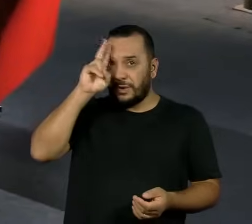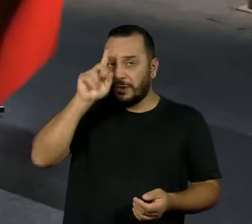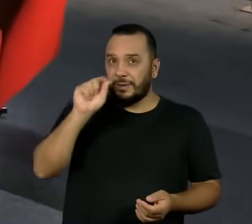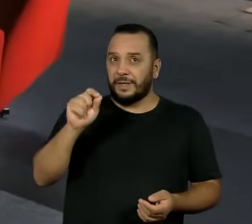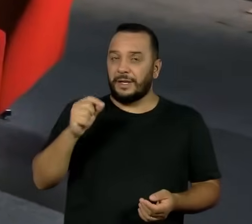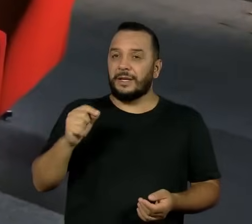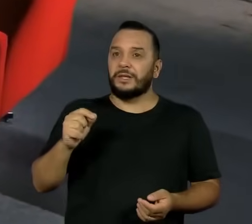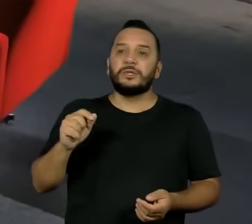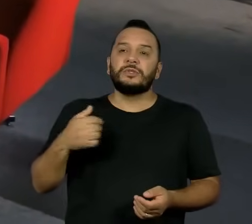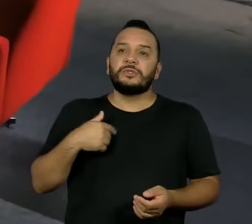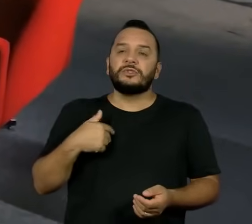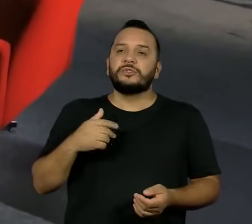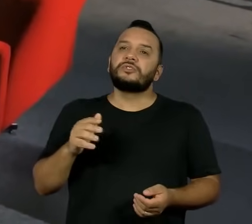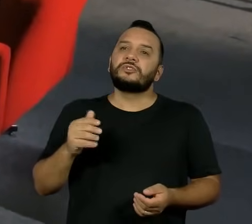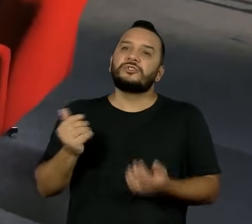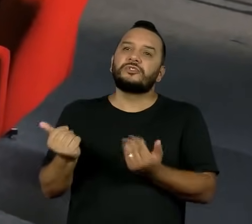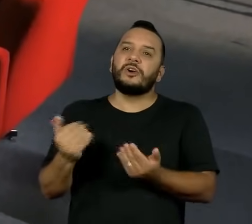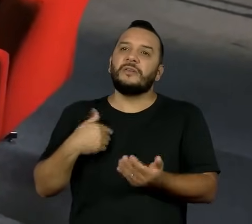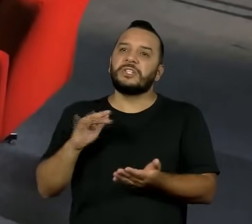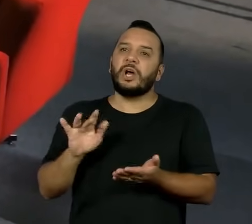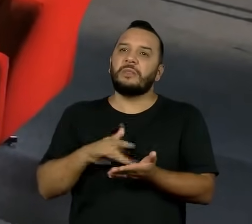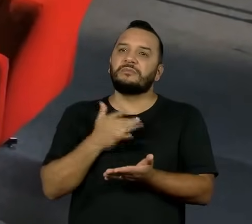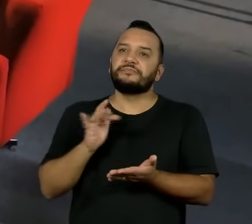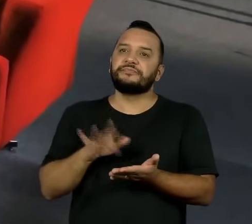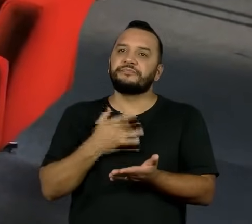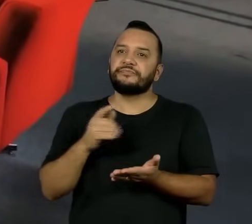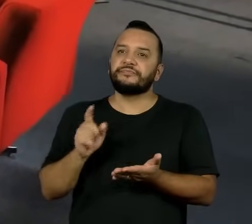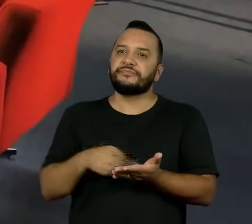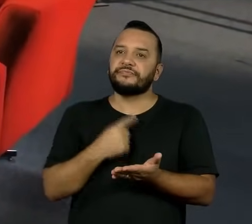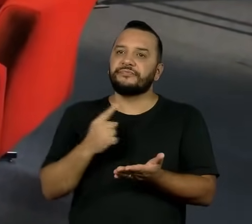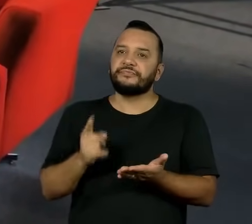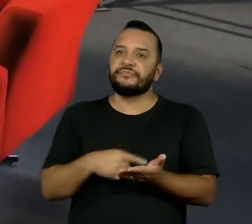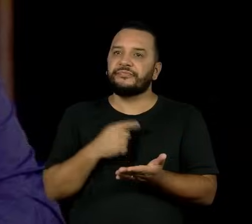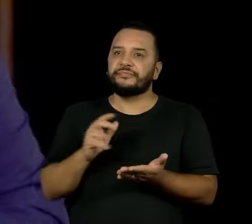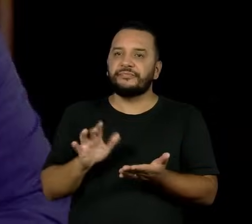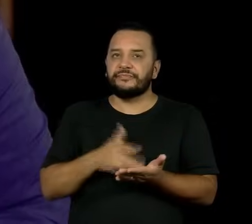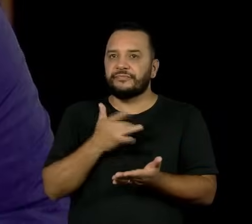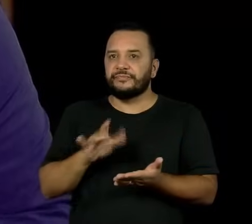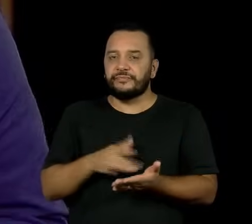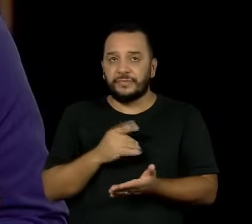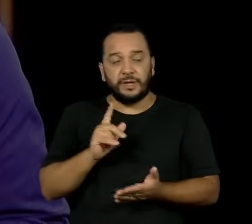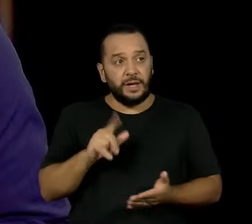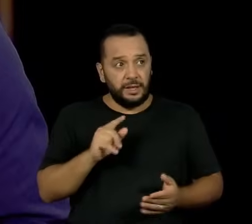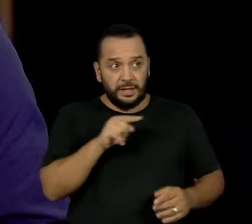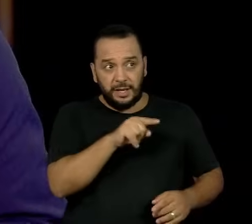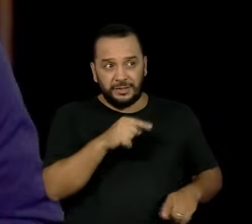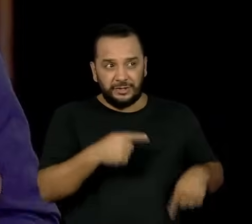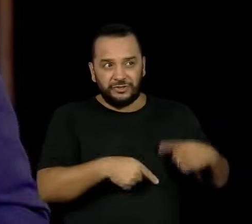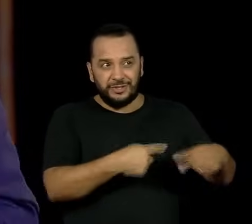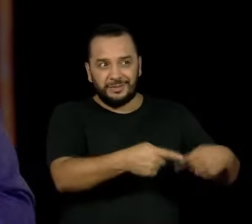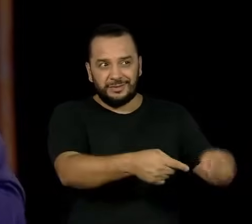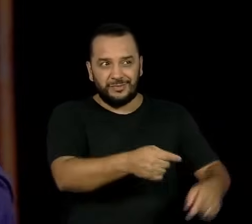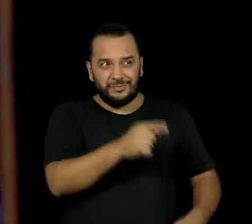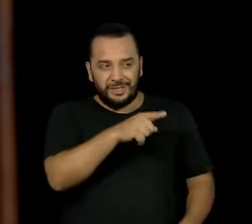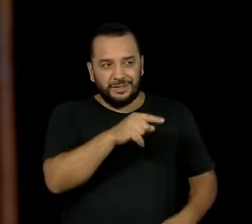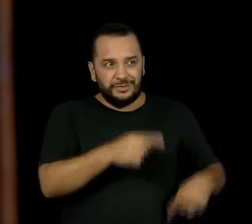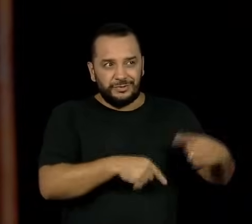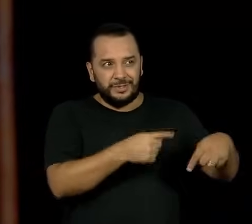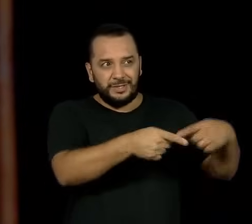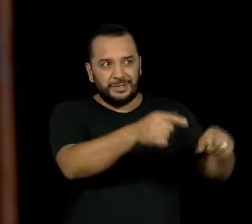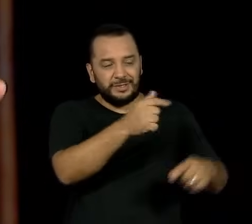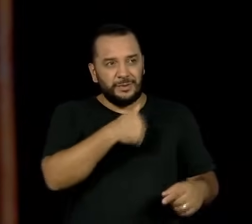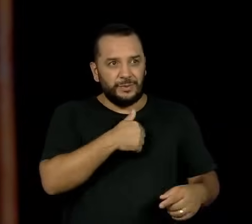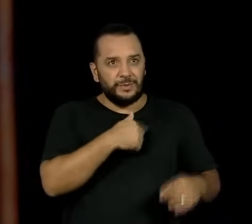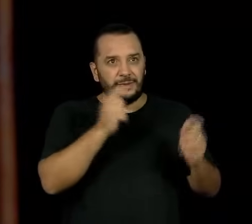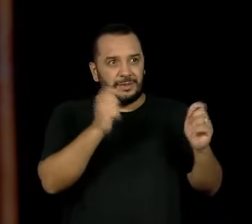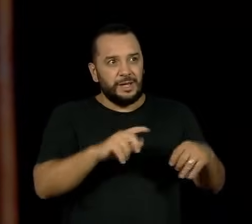os mais jovens só ficam aqui só, que é essa geração, Essa né? geração. Essa geração está preparada para